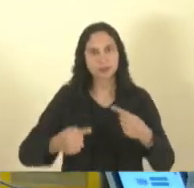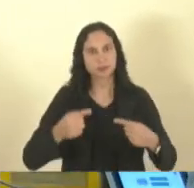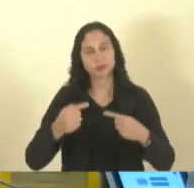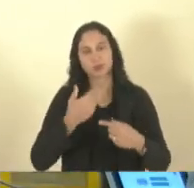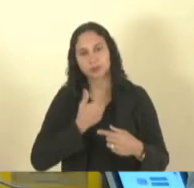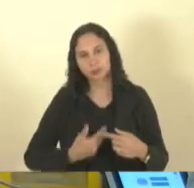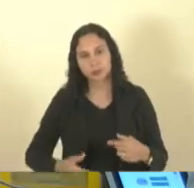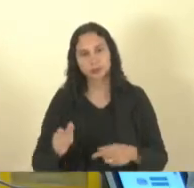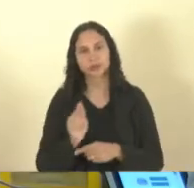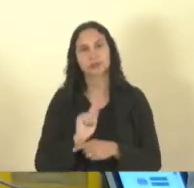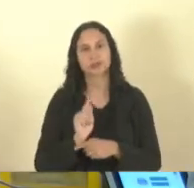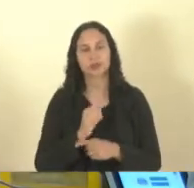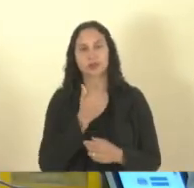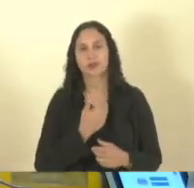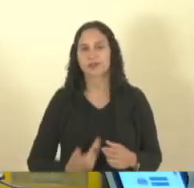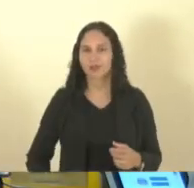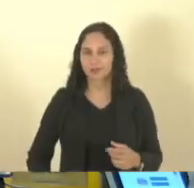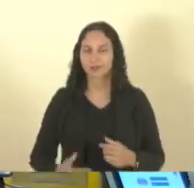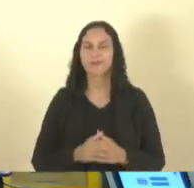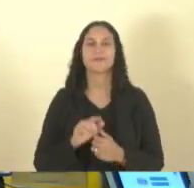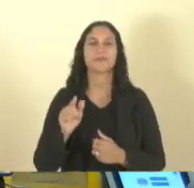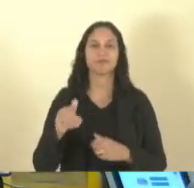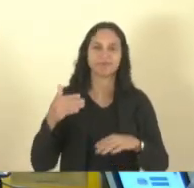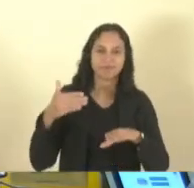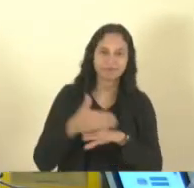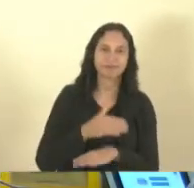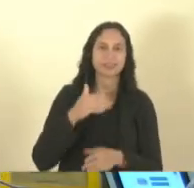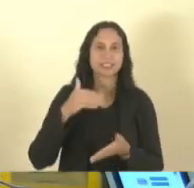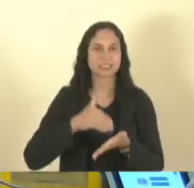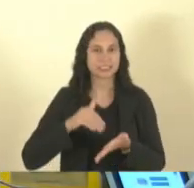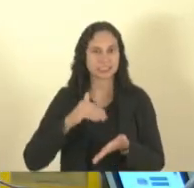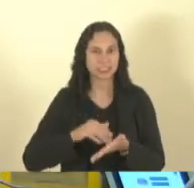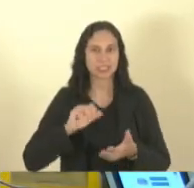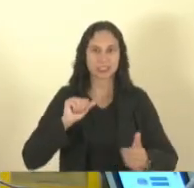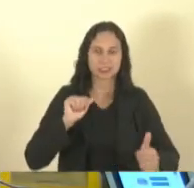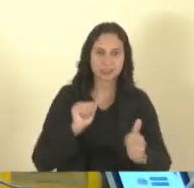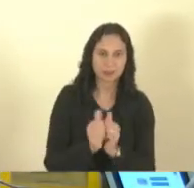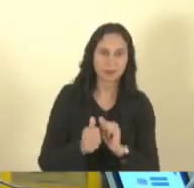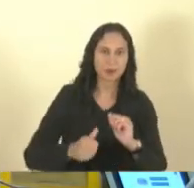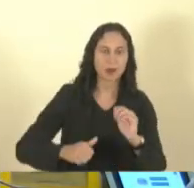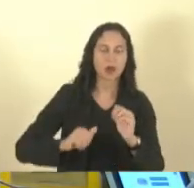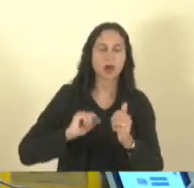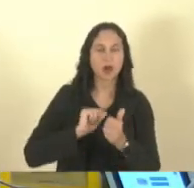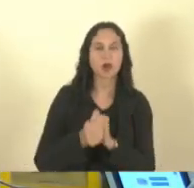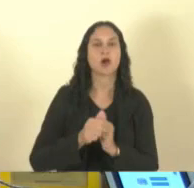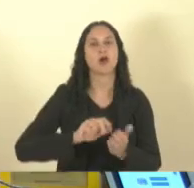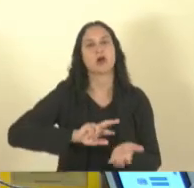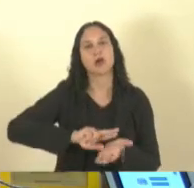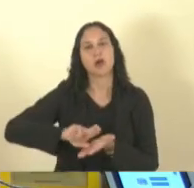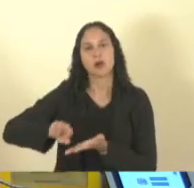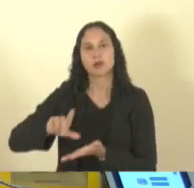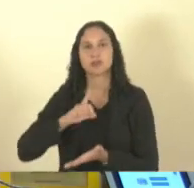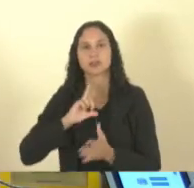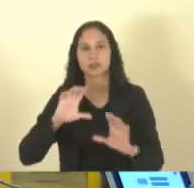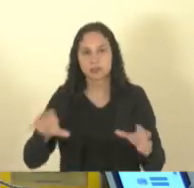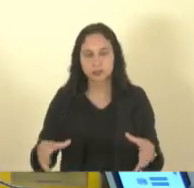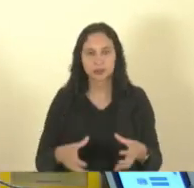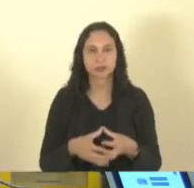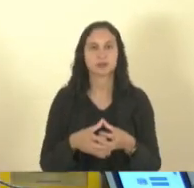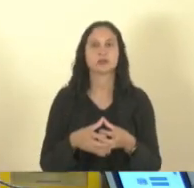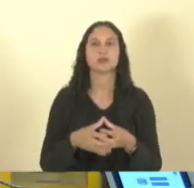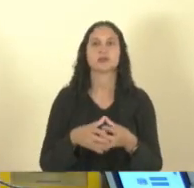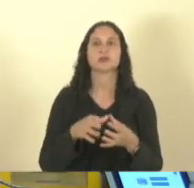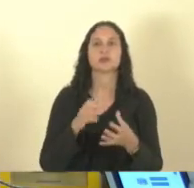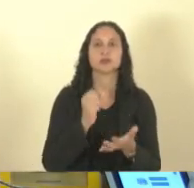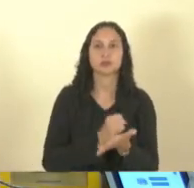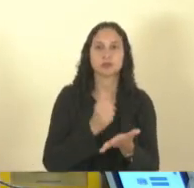e gestão governamental, ingressando na Secretaria de Estado de Esportes, onde integrou a equipe da gerência de convênios